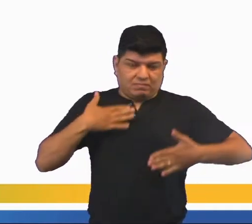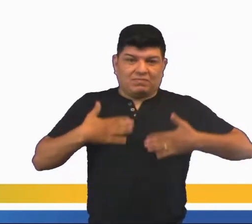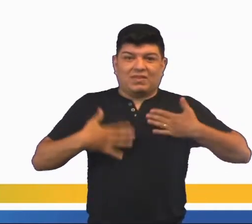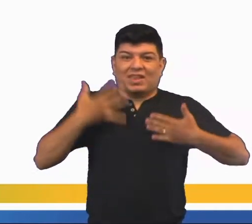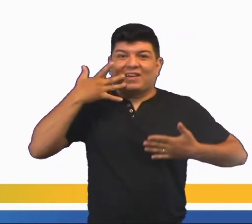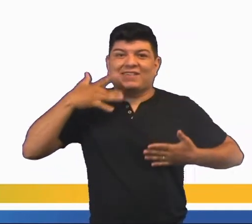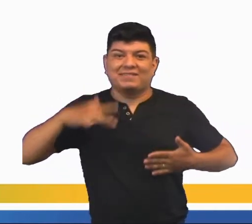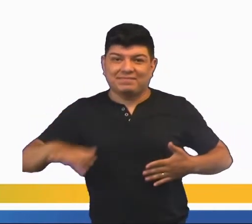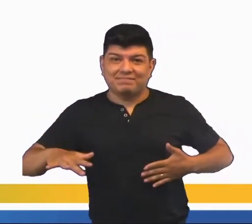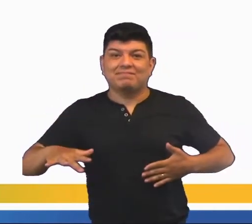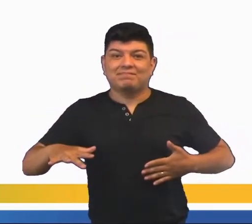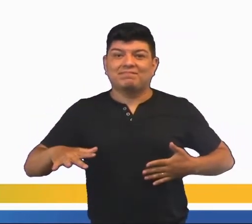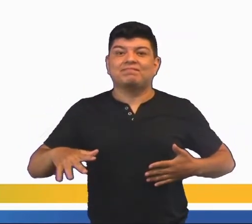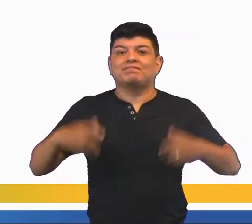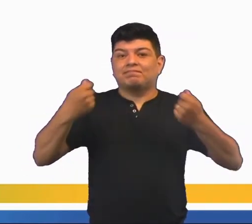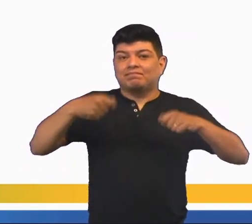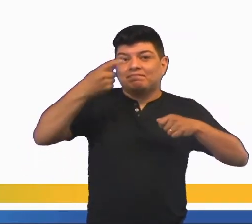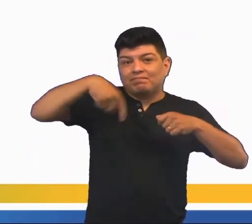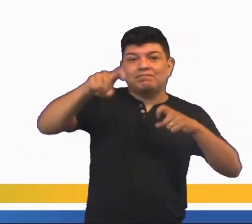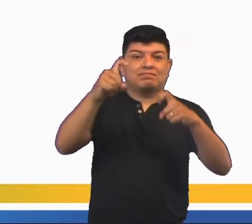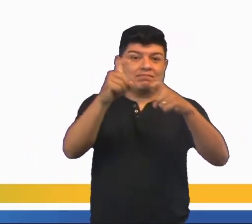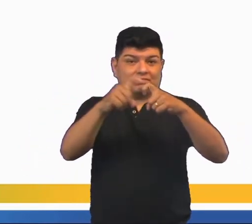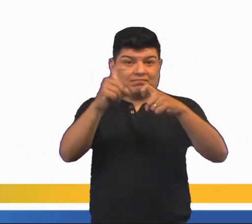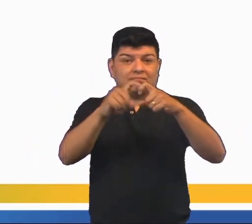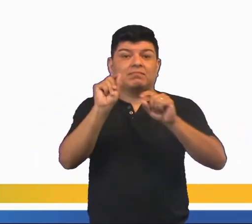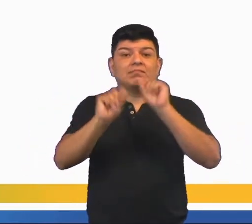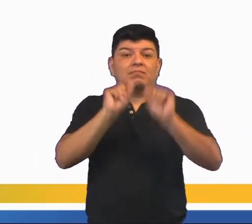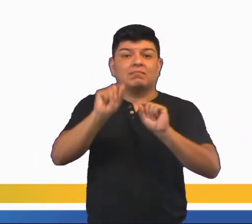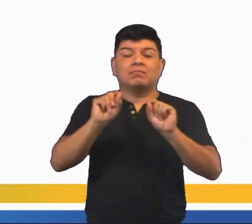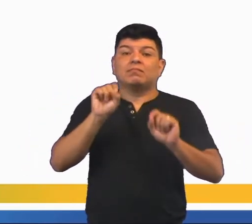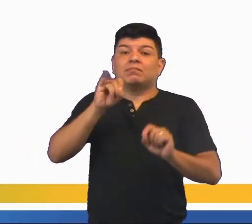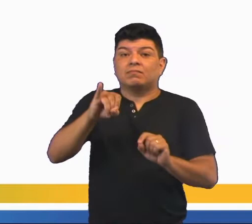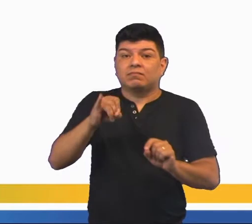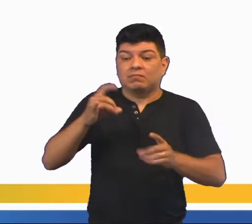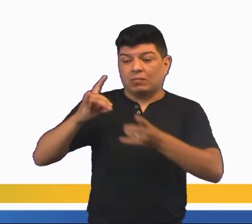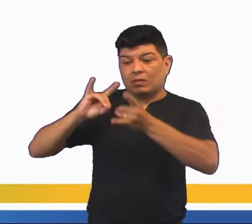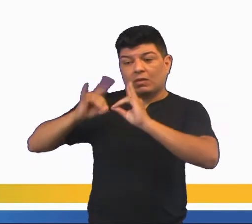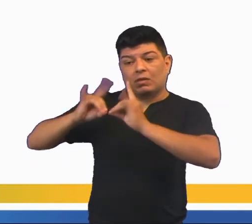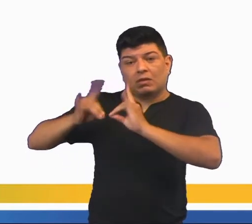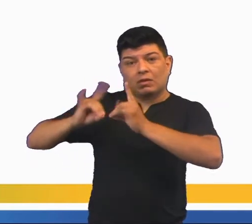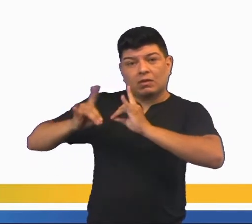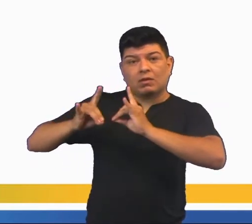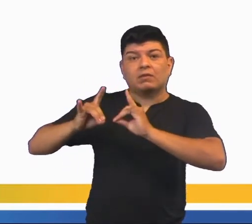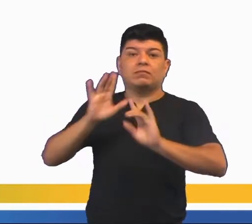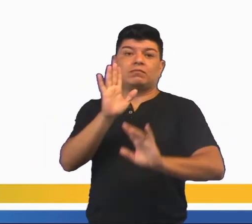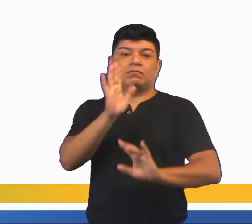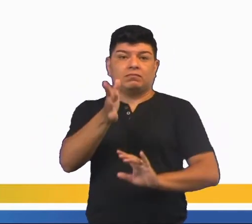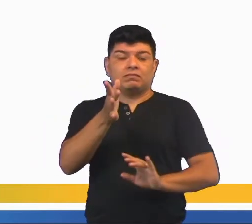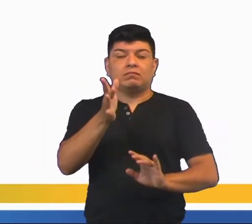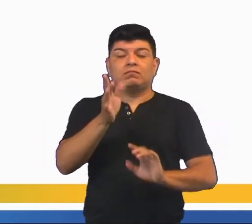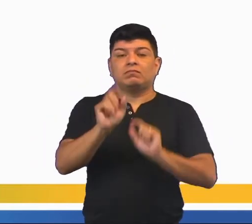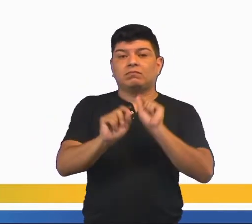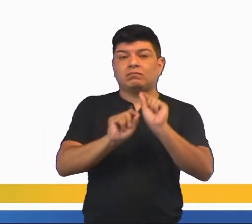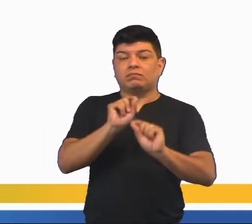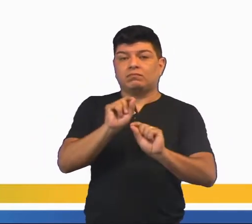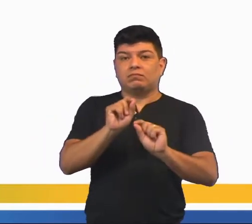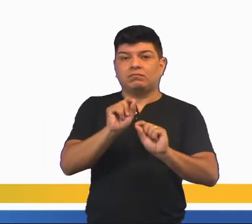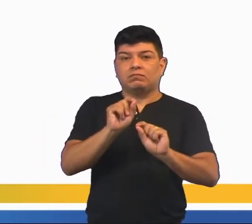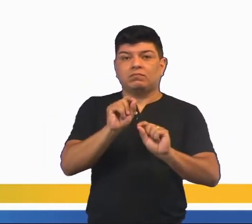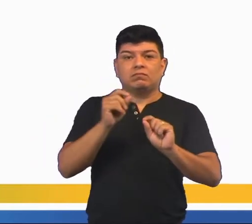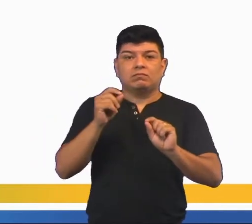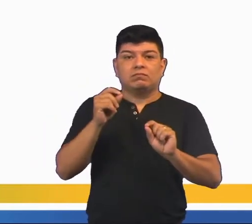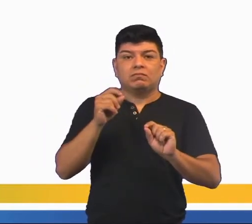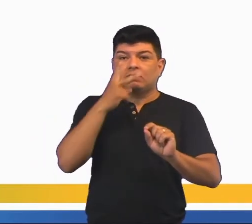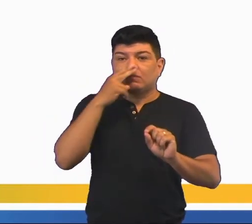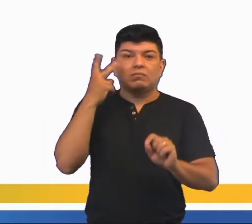de criança, você deve procurar um endocrinologista para ver se esses hormônios, se eles está